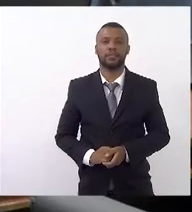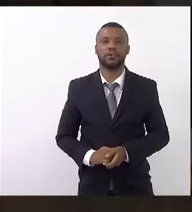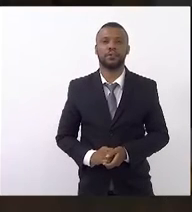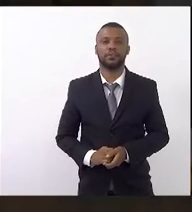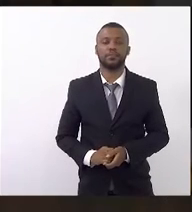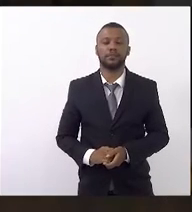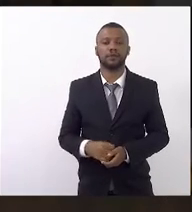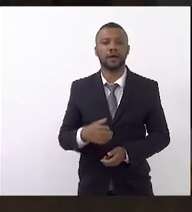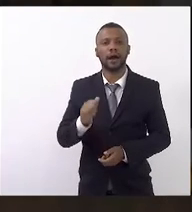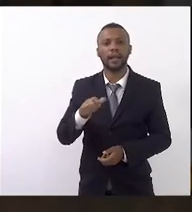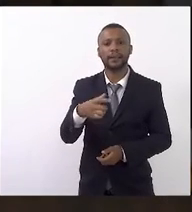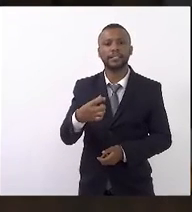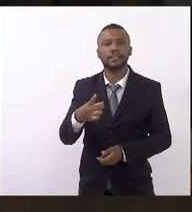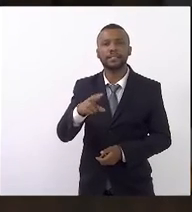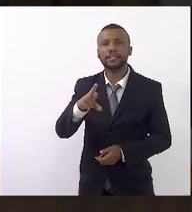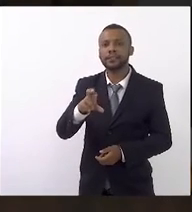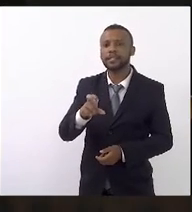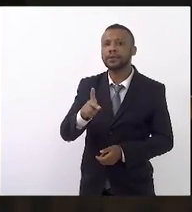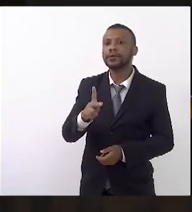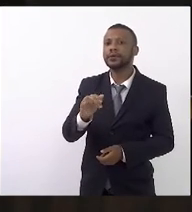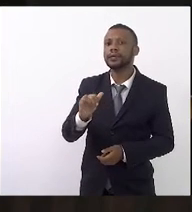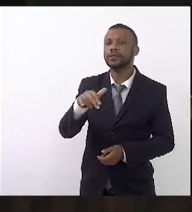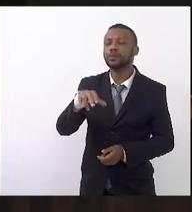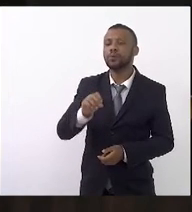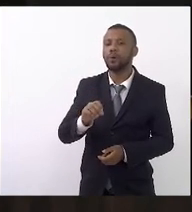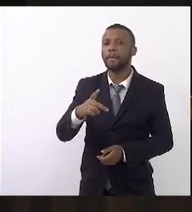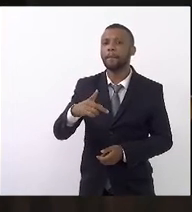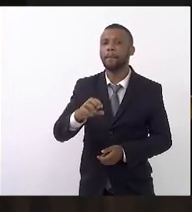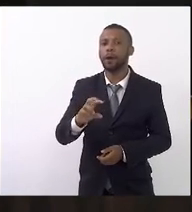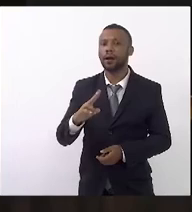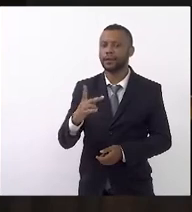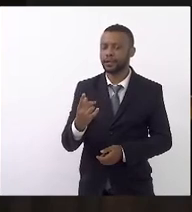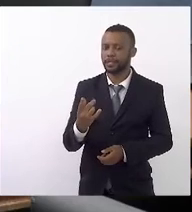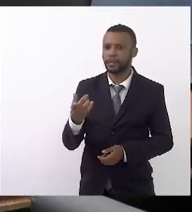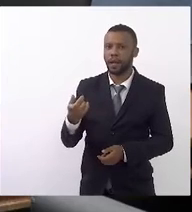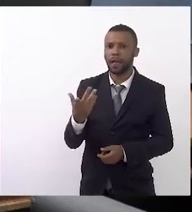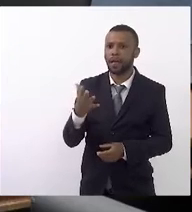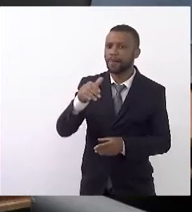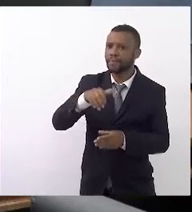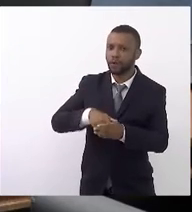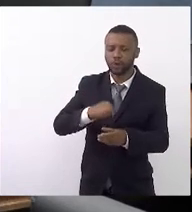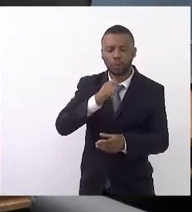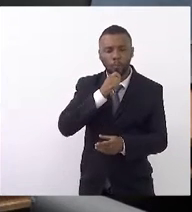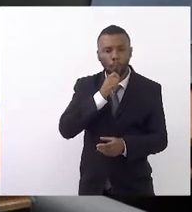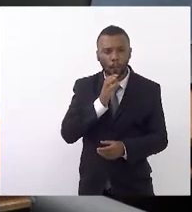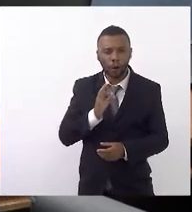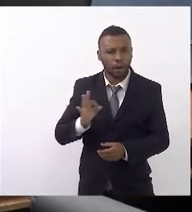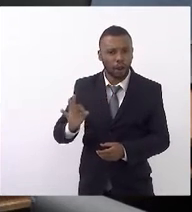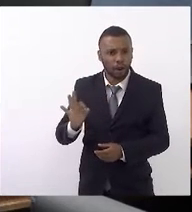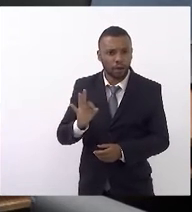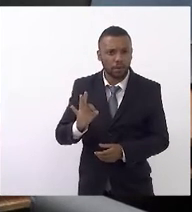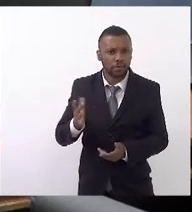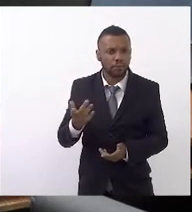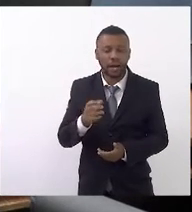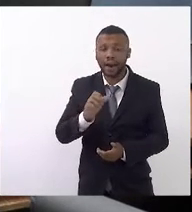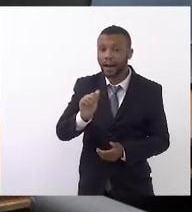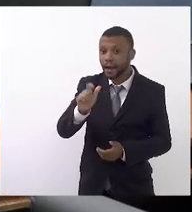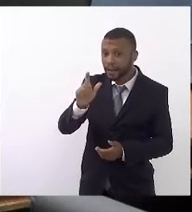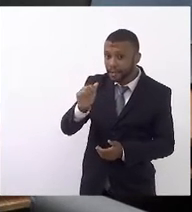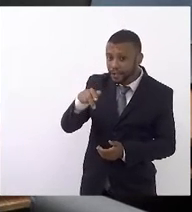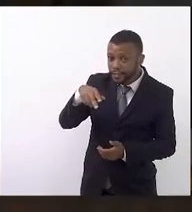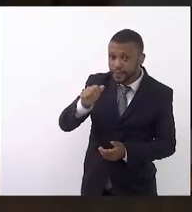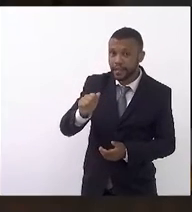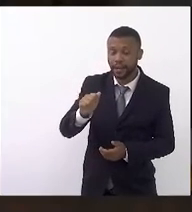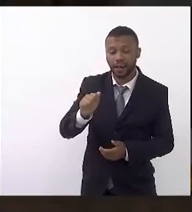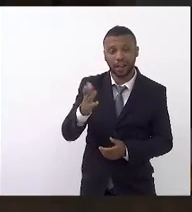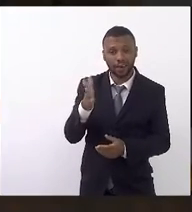Alexandre Knoploch, deputado Alexandre Knoploch. Não votou. Alana votou. Alana votou, deputada Alana votou